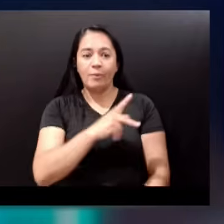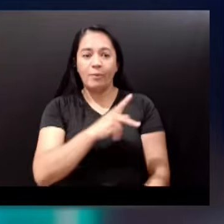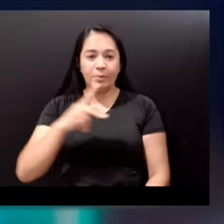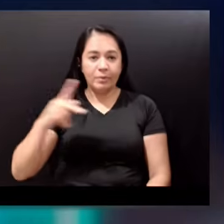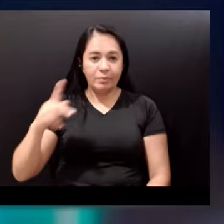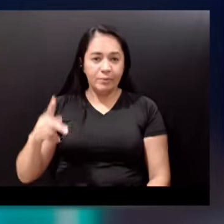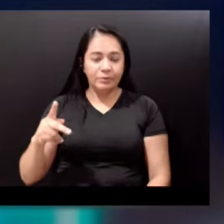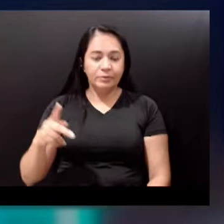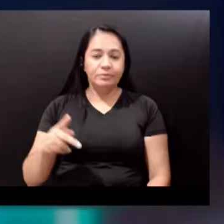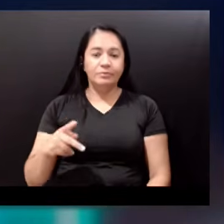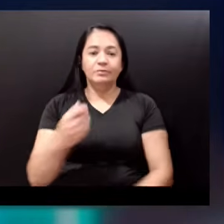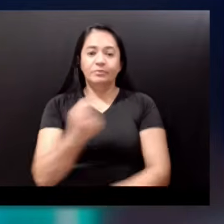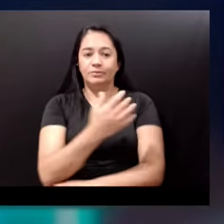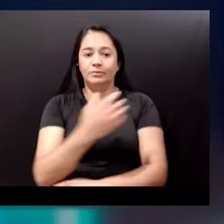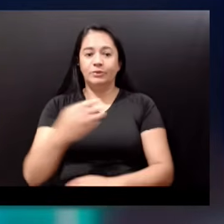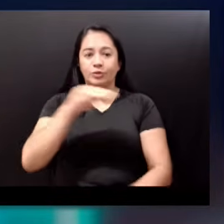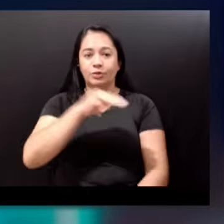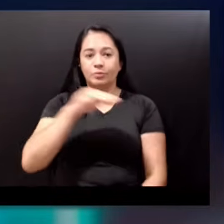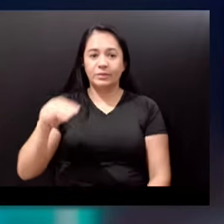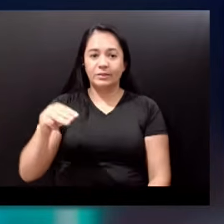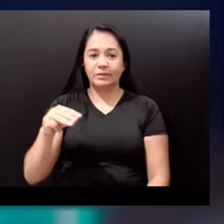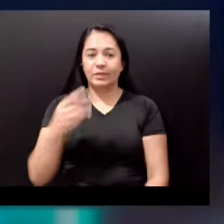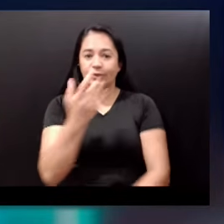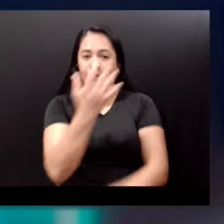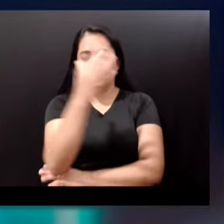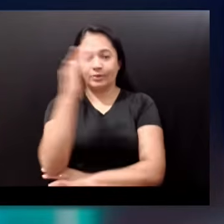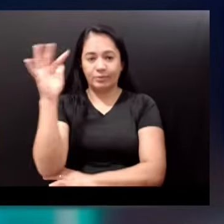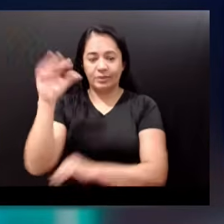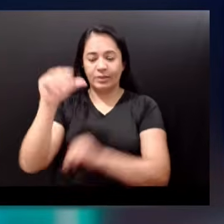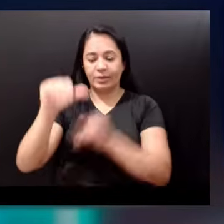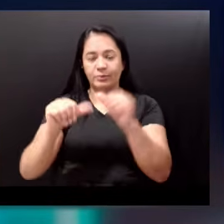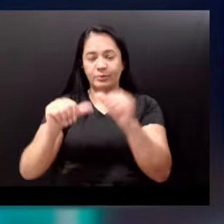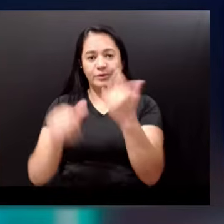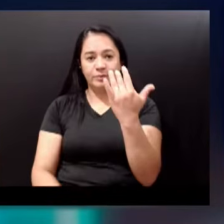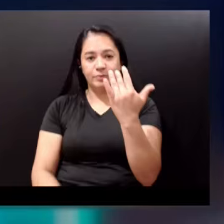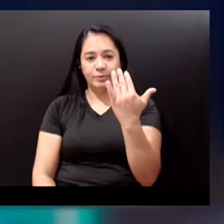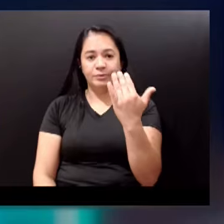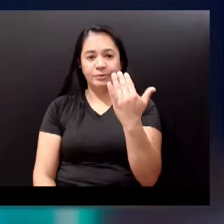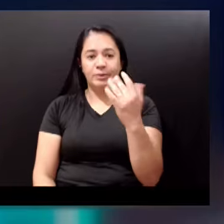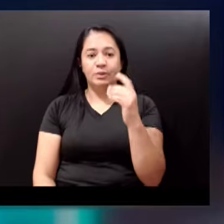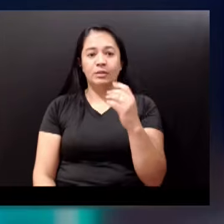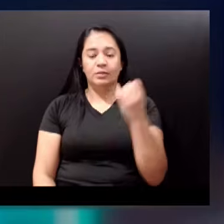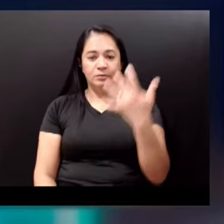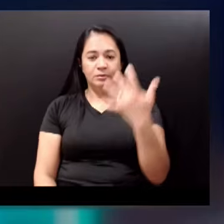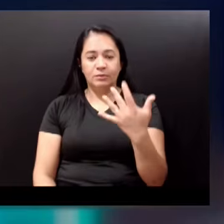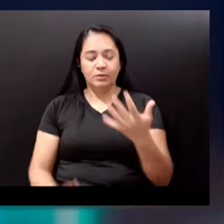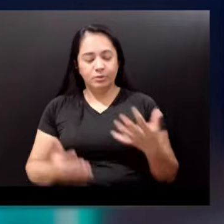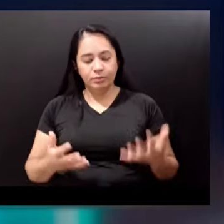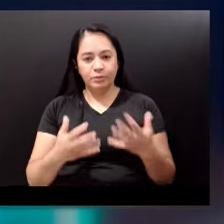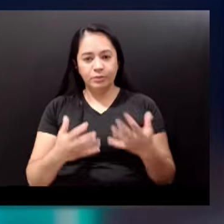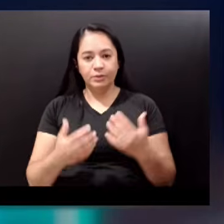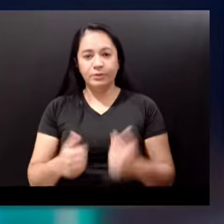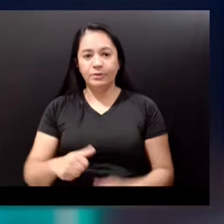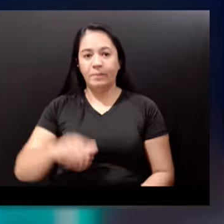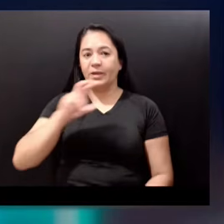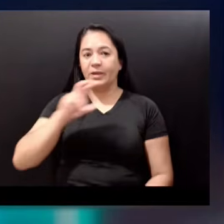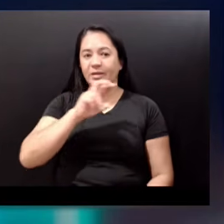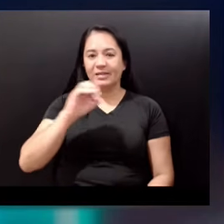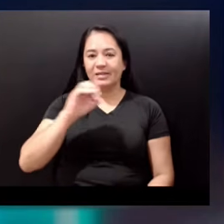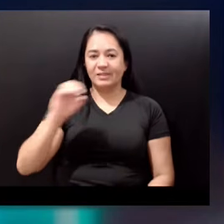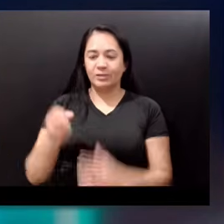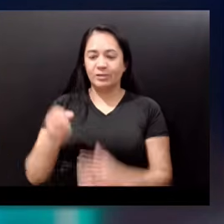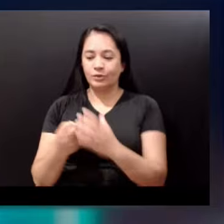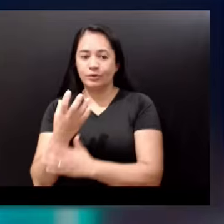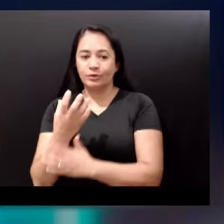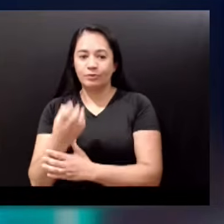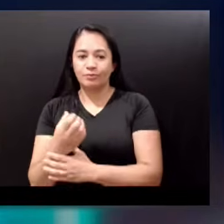do Ministério do Meio Ambiente e Mudança do Clima, que conta com a colaboração de mais de 500 autores de 100